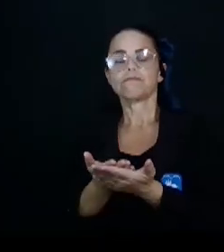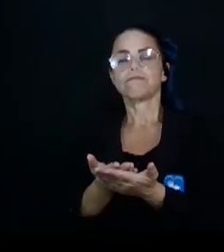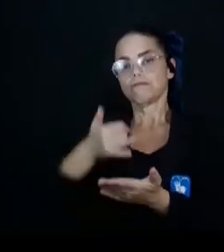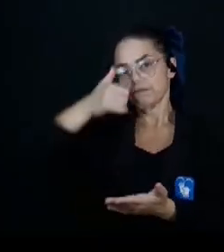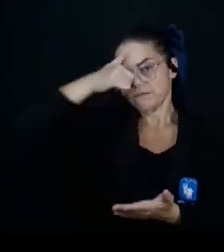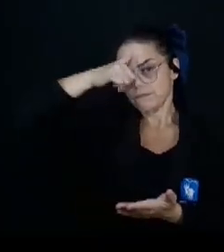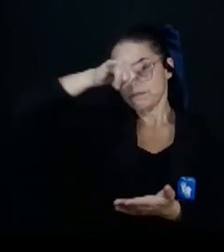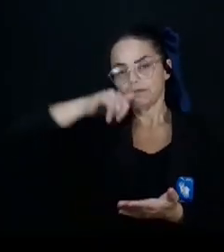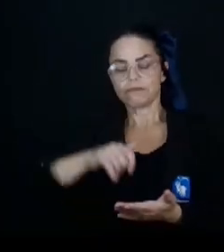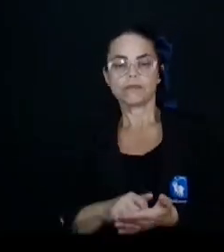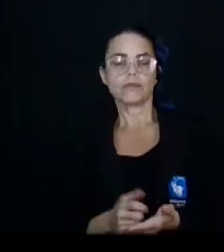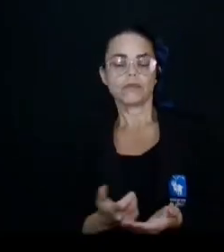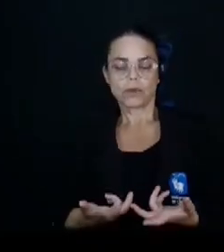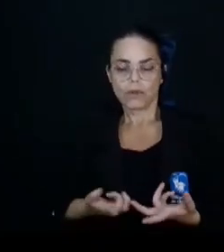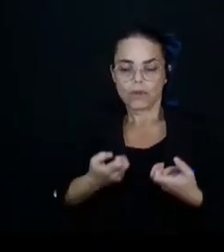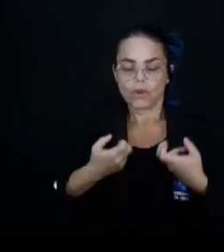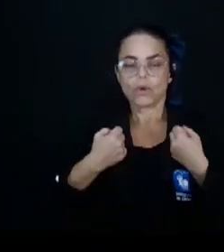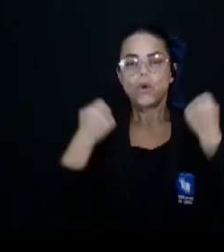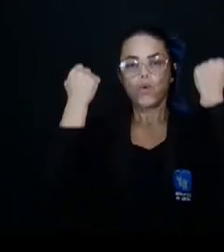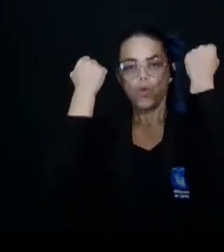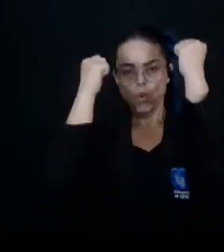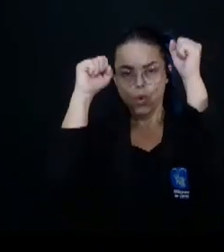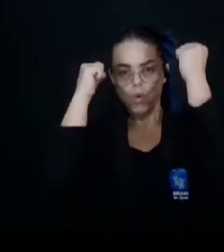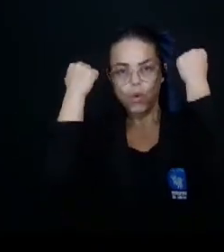com uma atividade física regular,